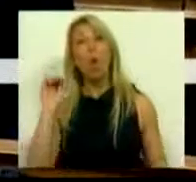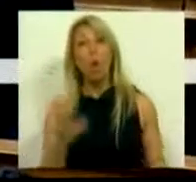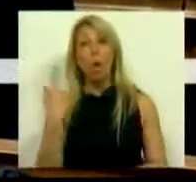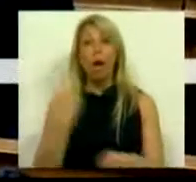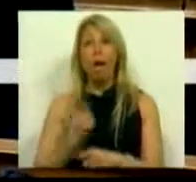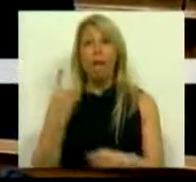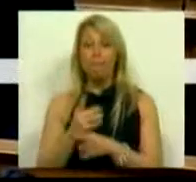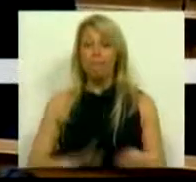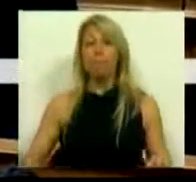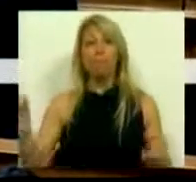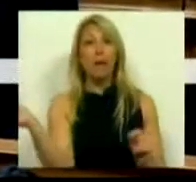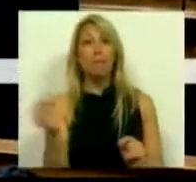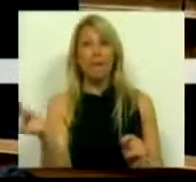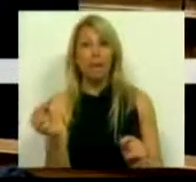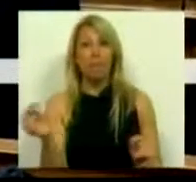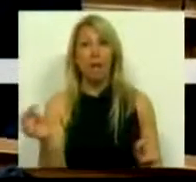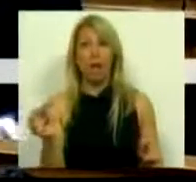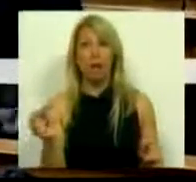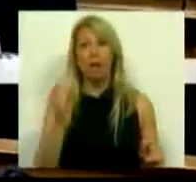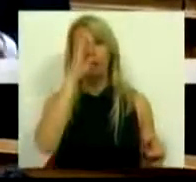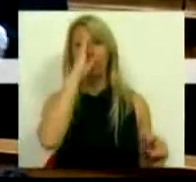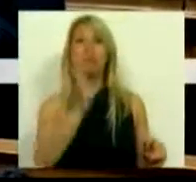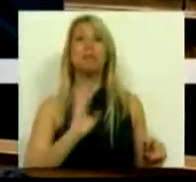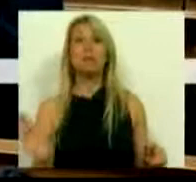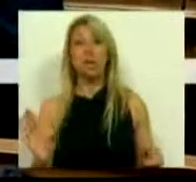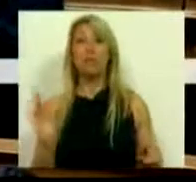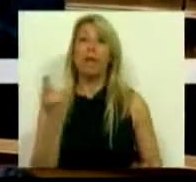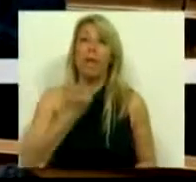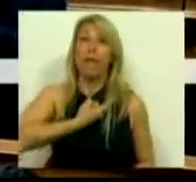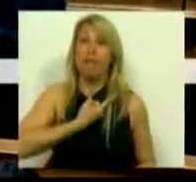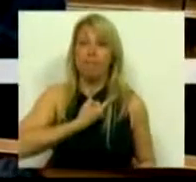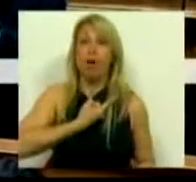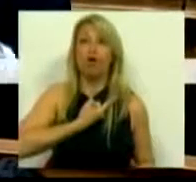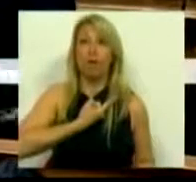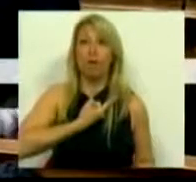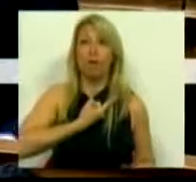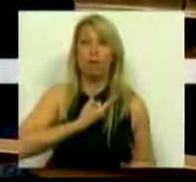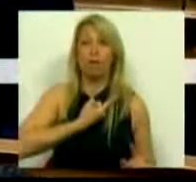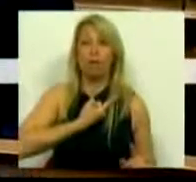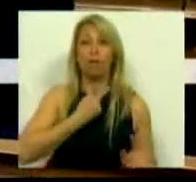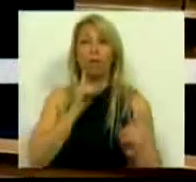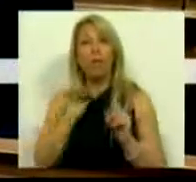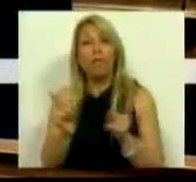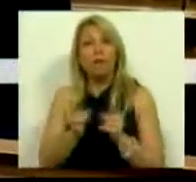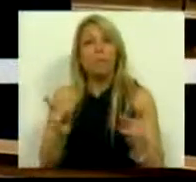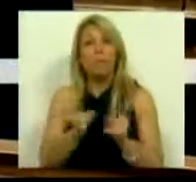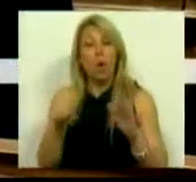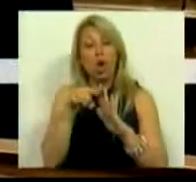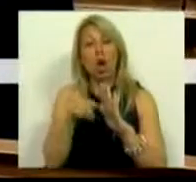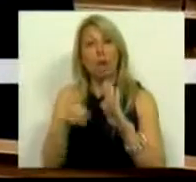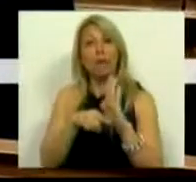sua dimensão mínima, a qual, como se sabe, nos é imposta pelo normativo comunitário. Foi